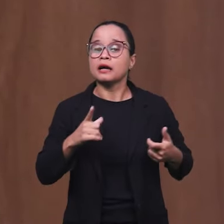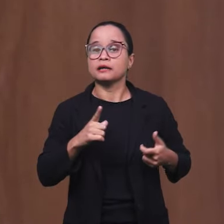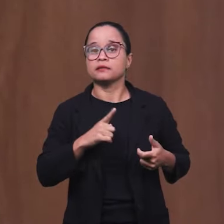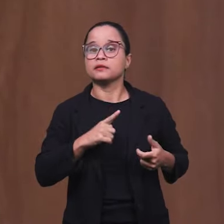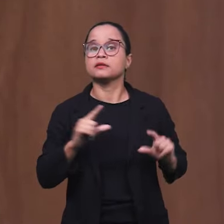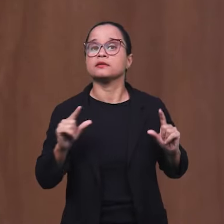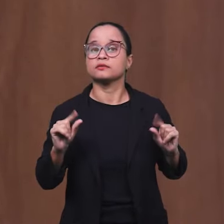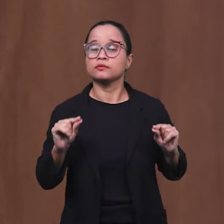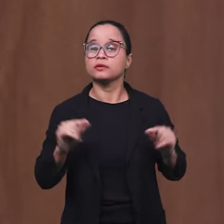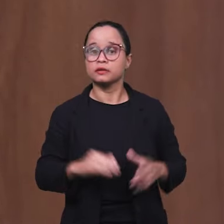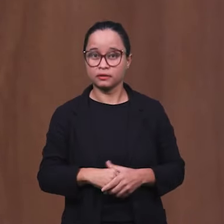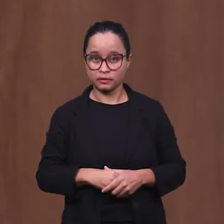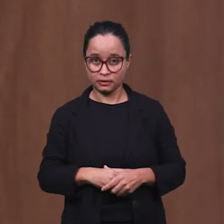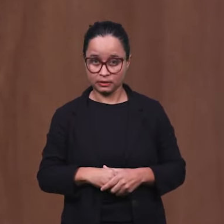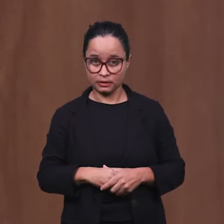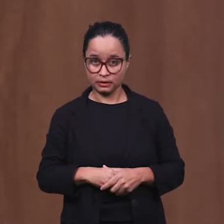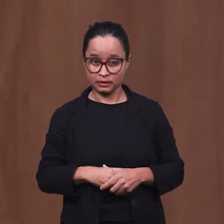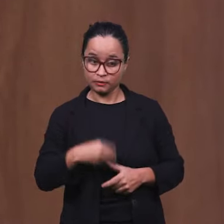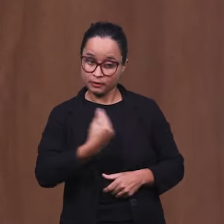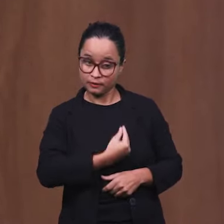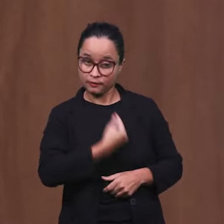vai ter uma palavra para a vida dele.